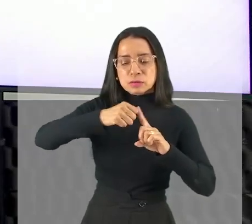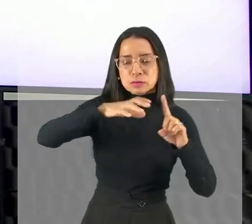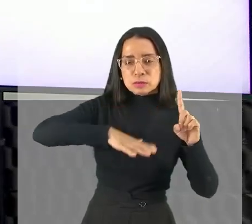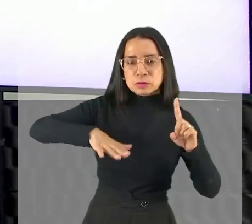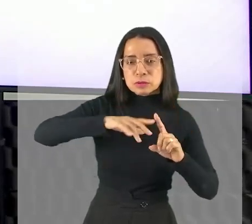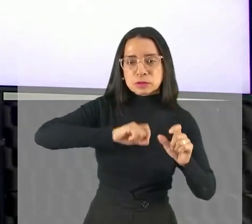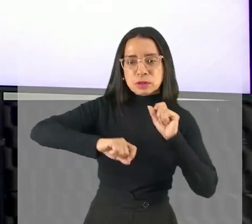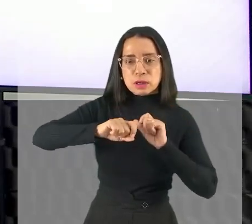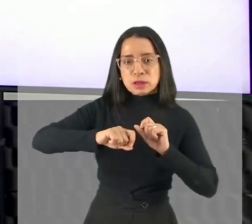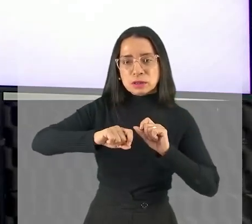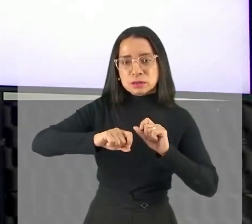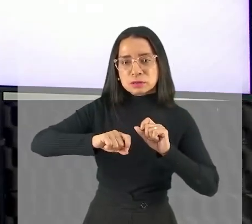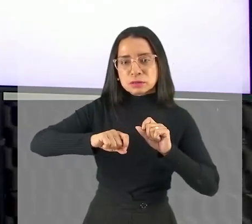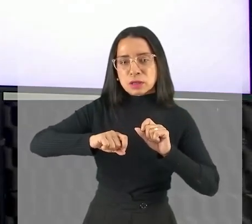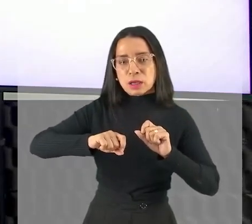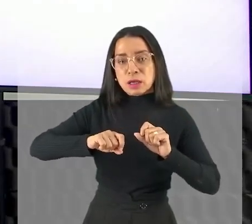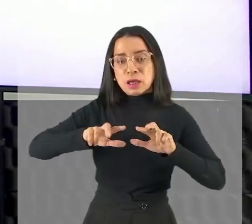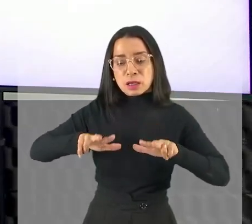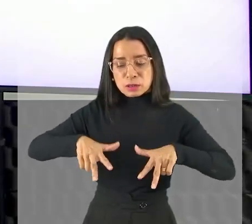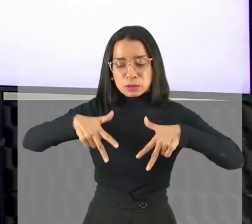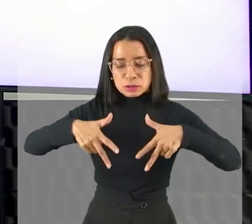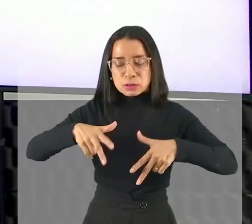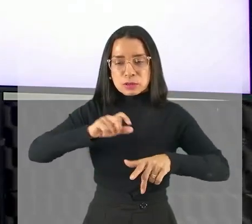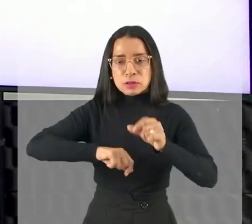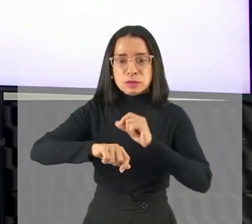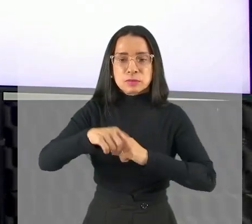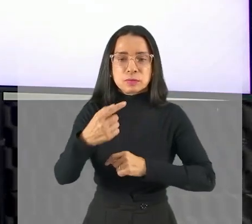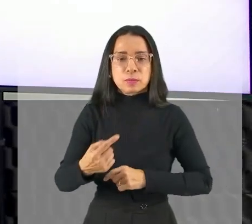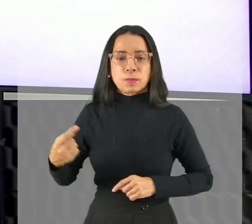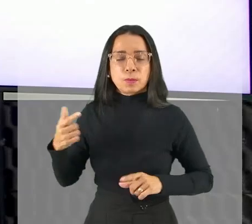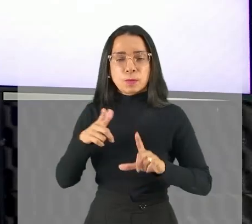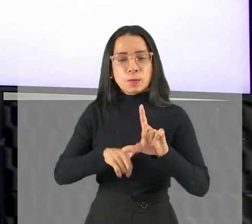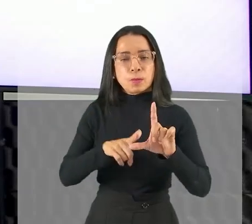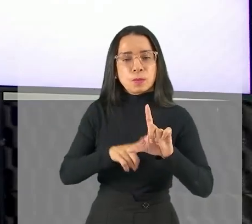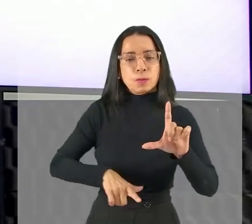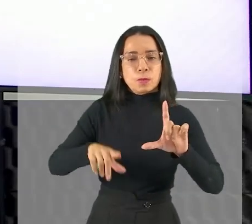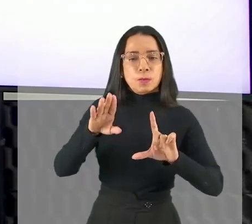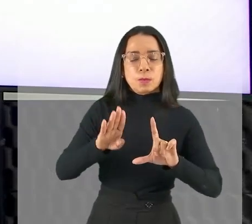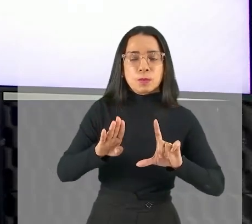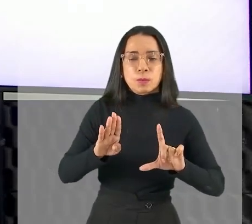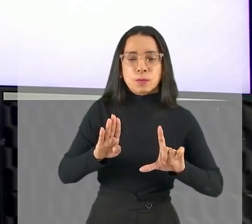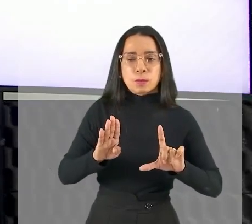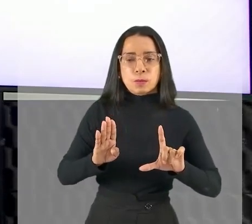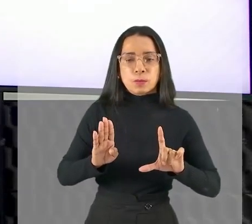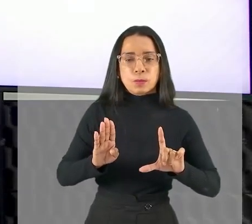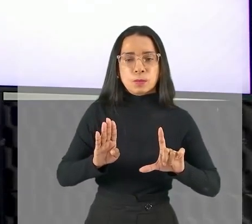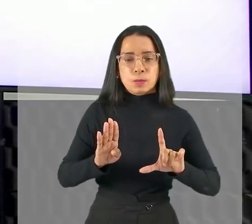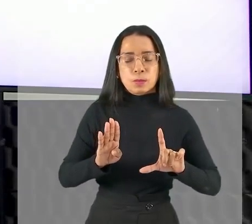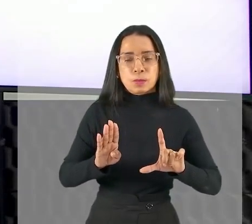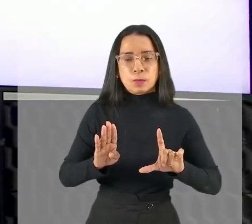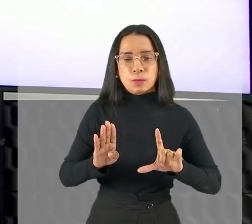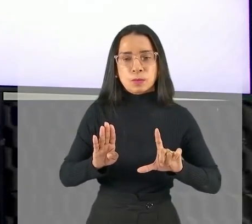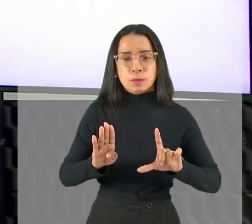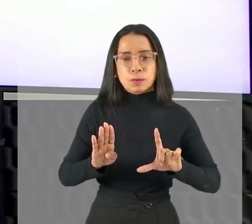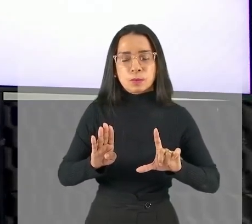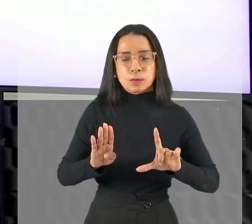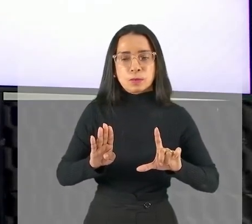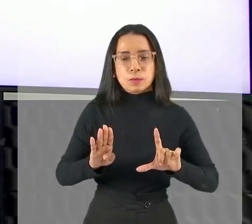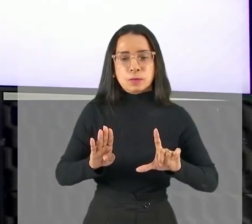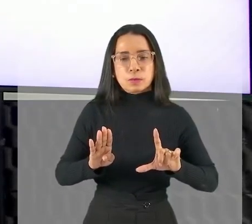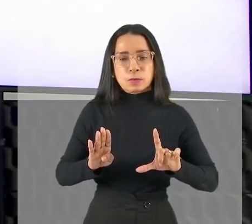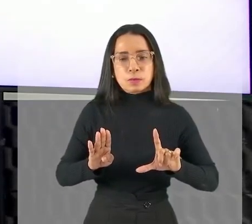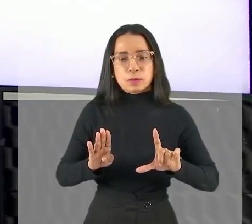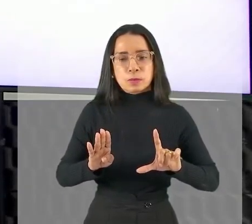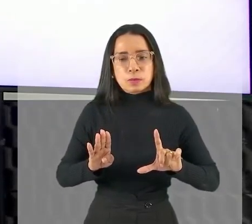para o social? A gente vai ver que não, né? Alternativa B, presença de traços marcadores de